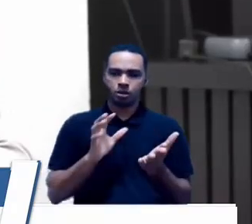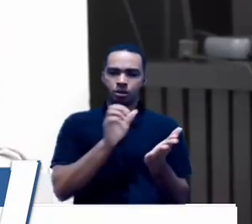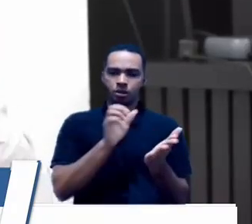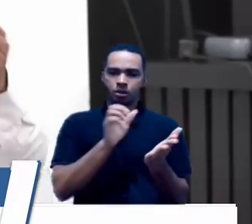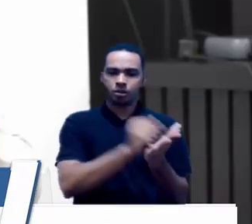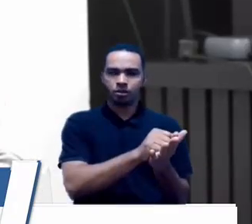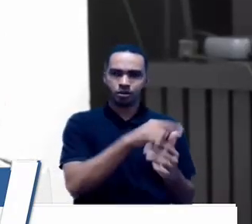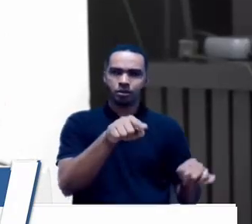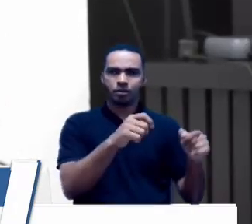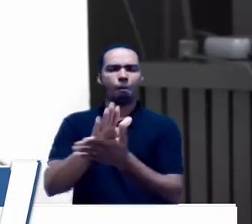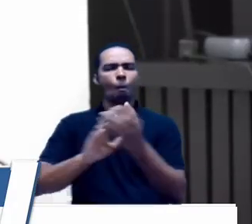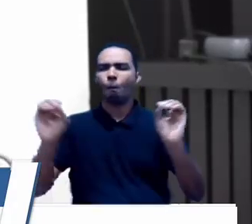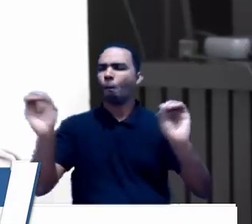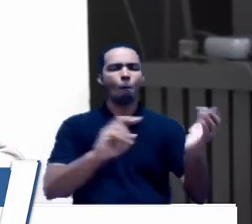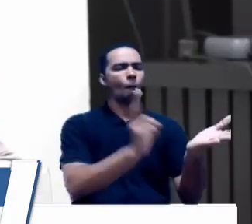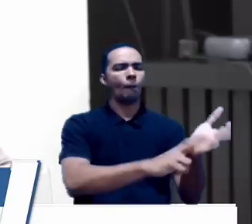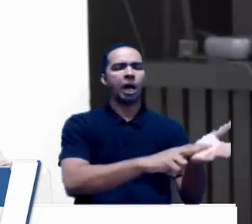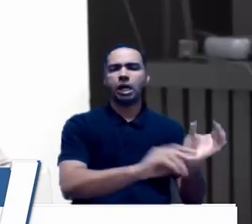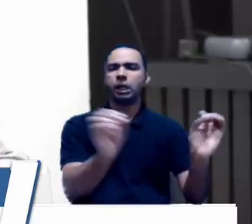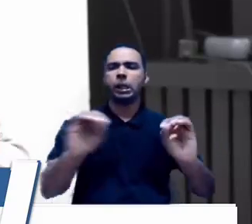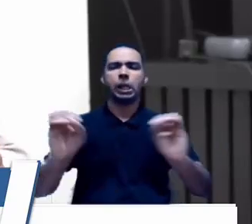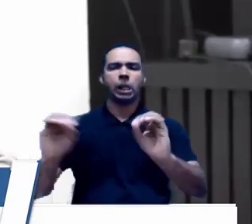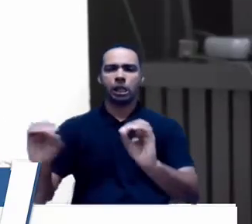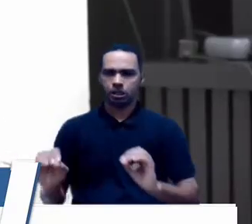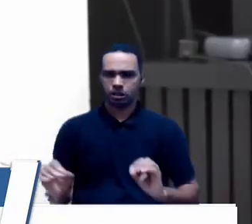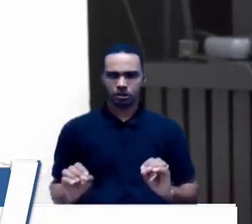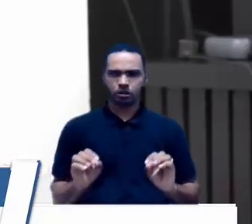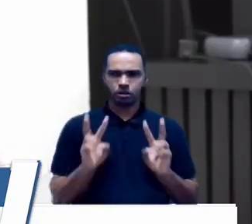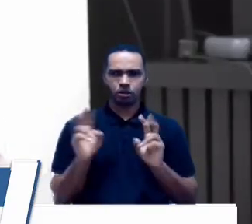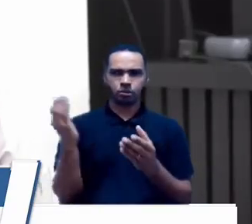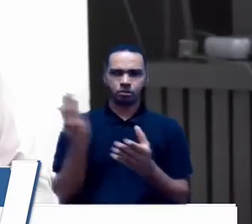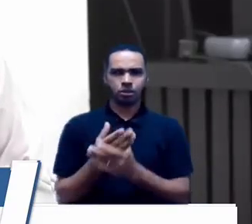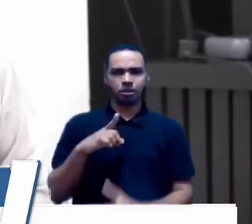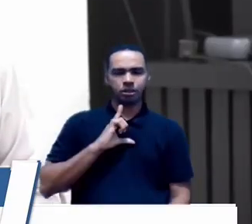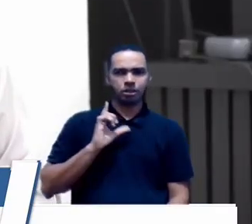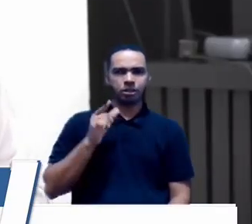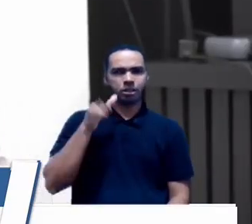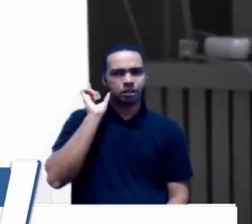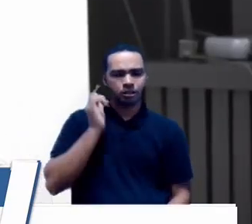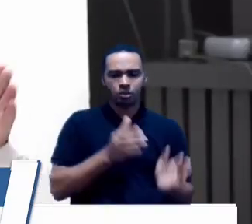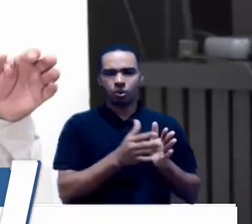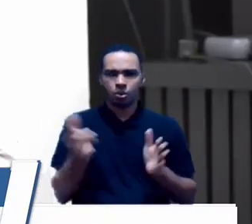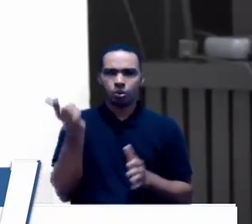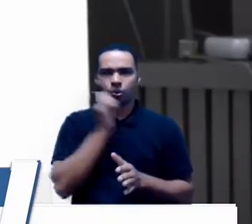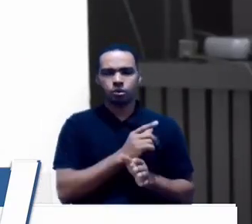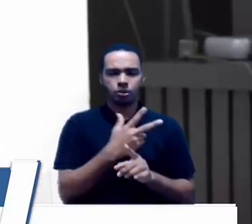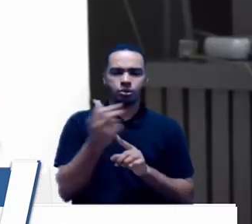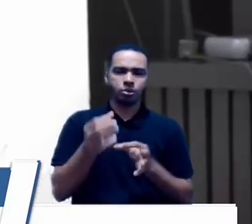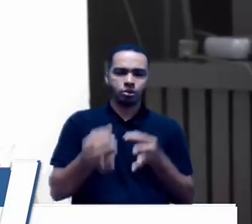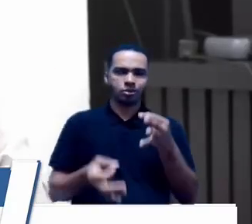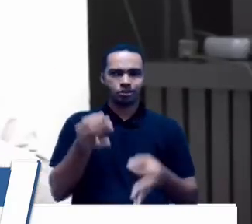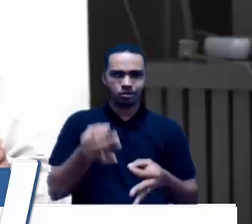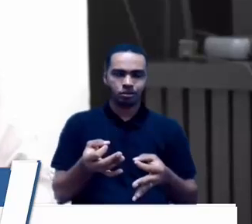não devem mais nada daqueles processos que tinha, né, que estava correndo, que ganhou tudo na justiça. E na situação que nós estávamos, igual o Tito chegou